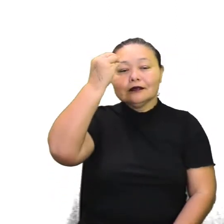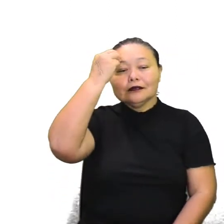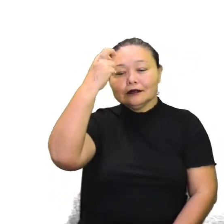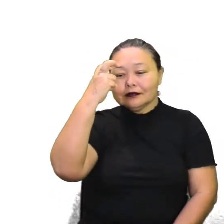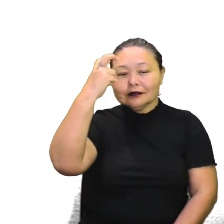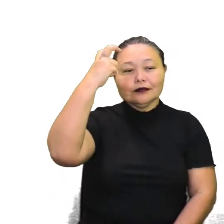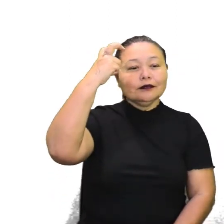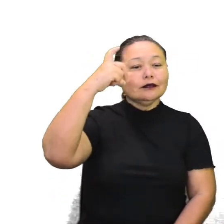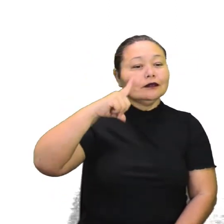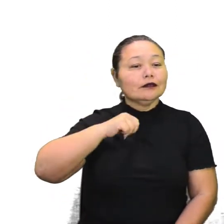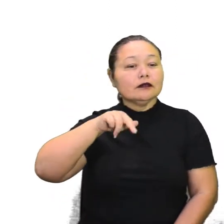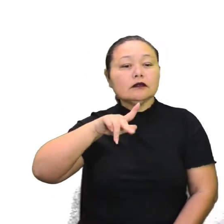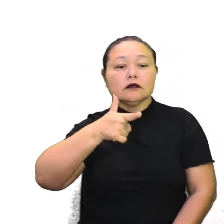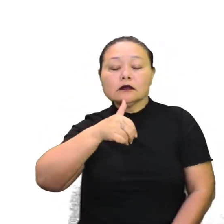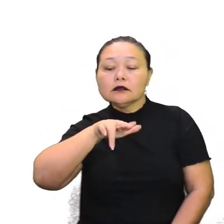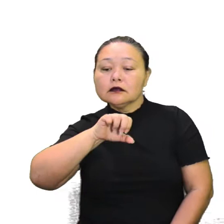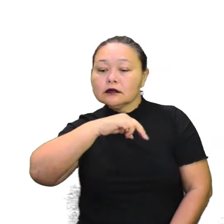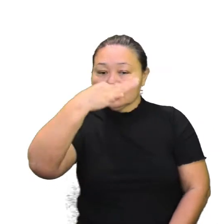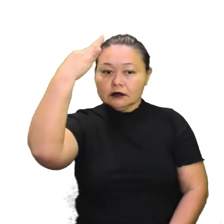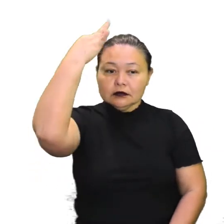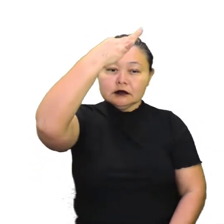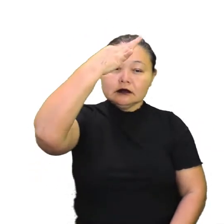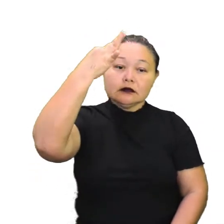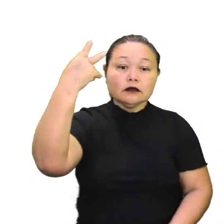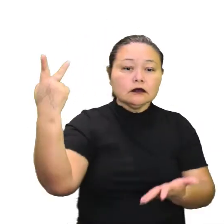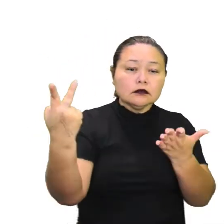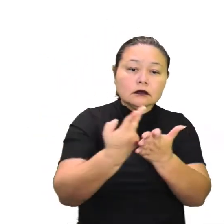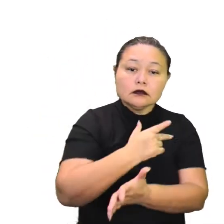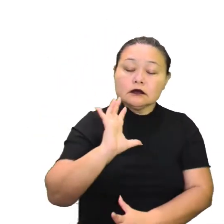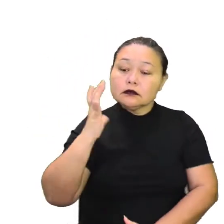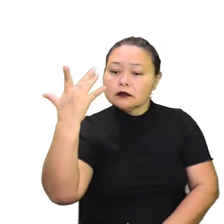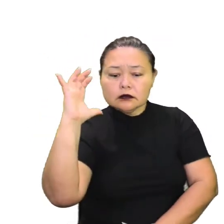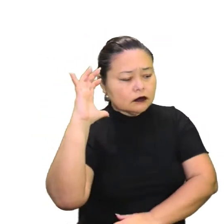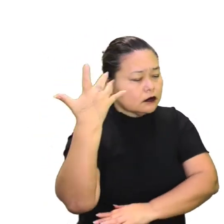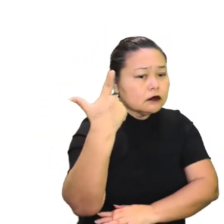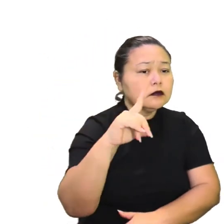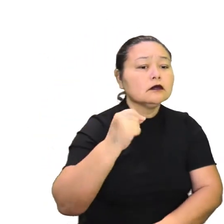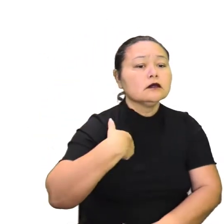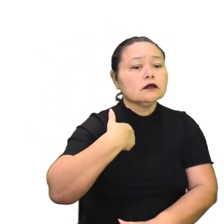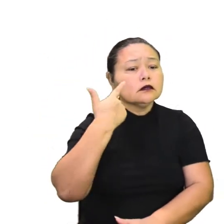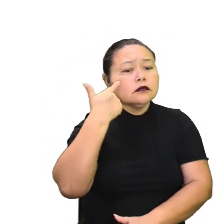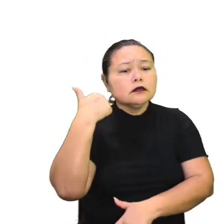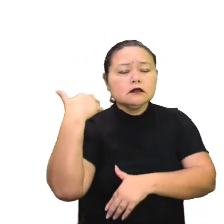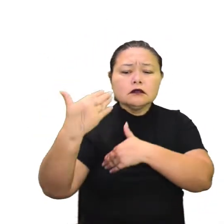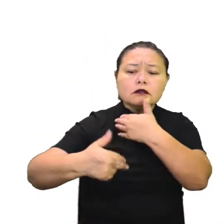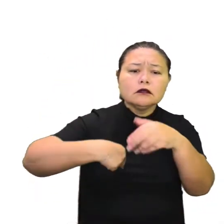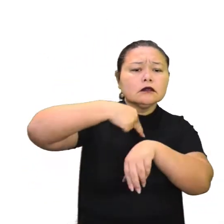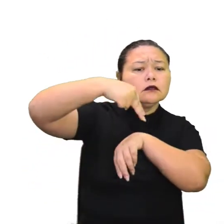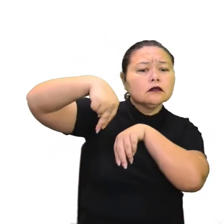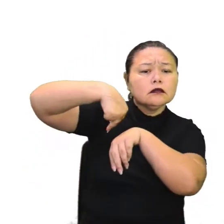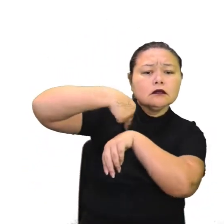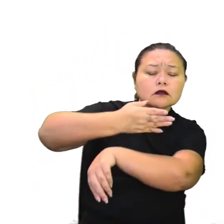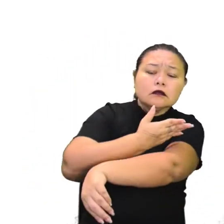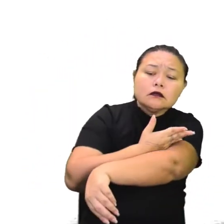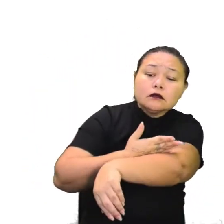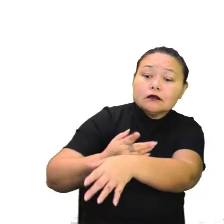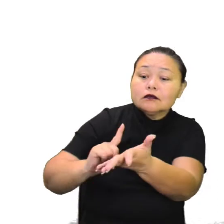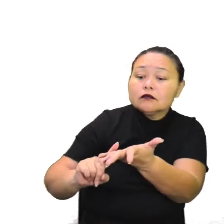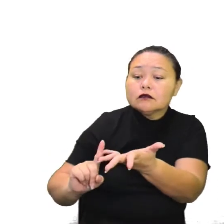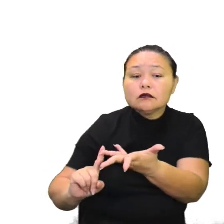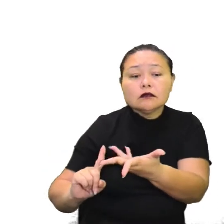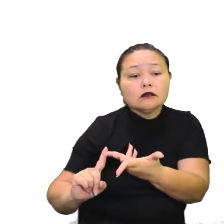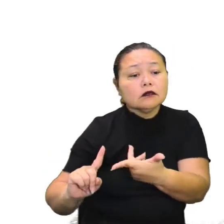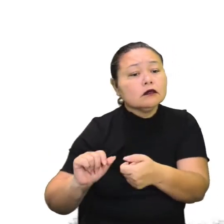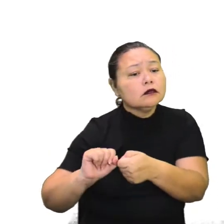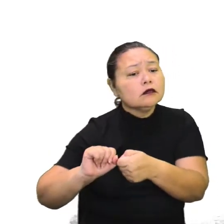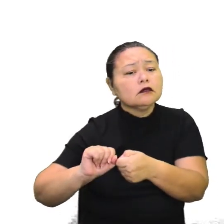astucioso. Rasa e Lion, santa, errou de clima em clima. Viu de muitas nações, costumes